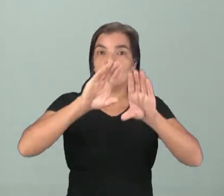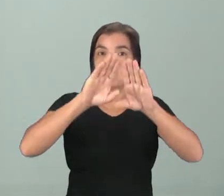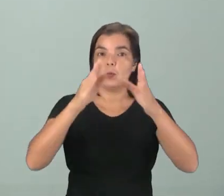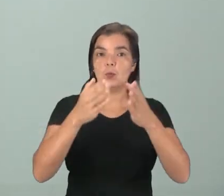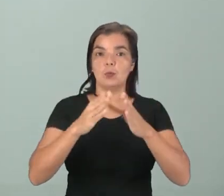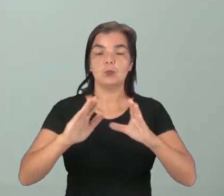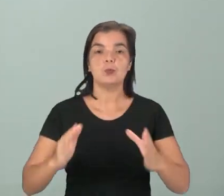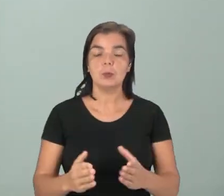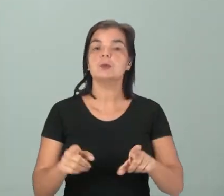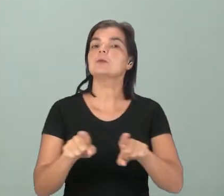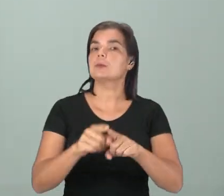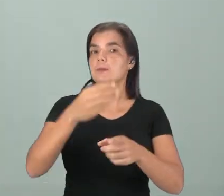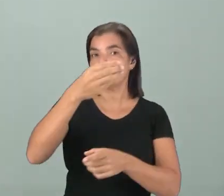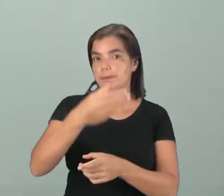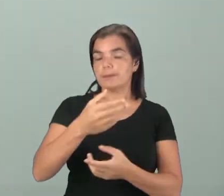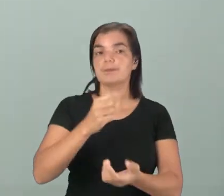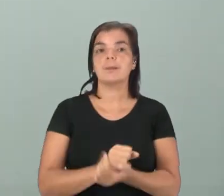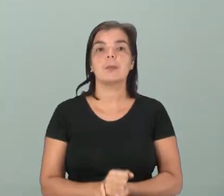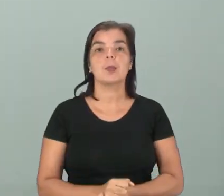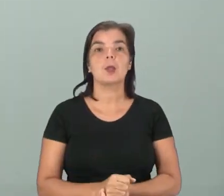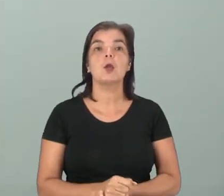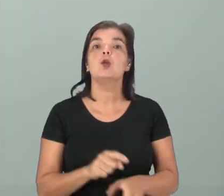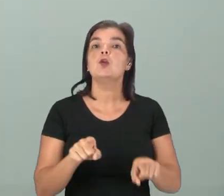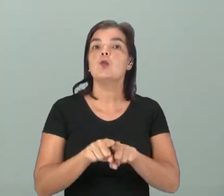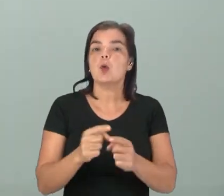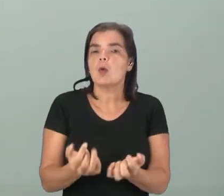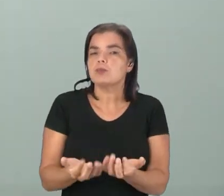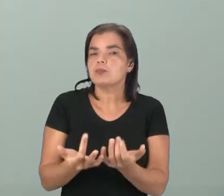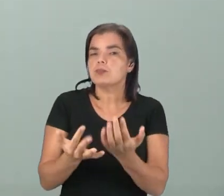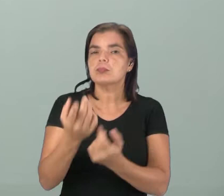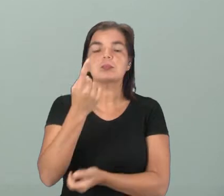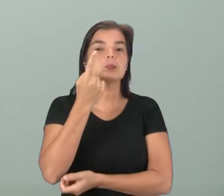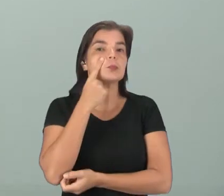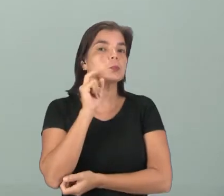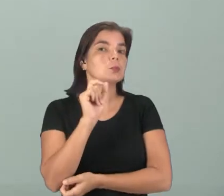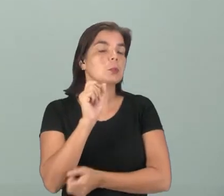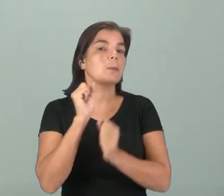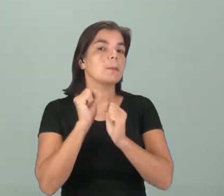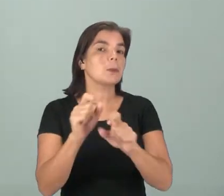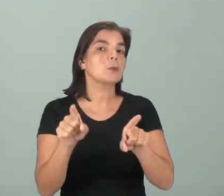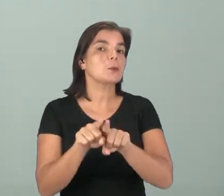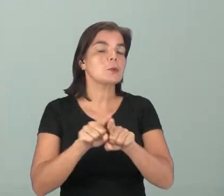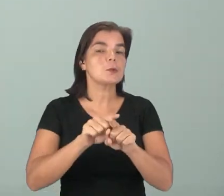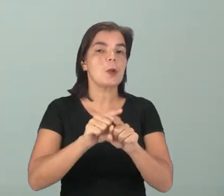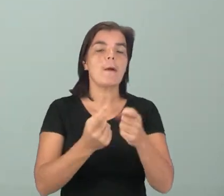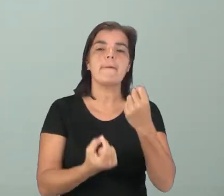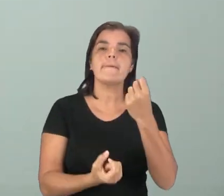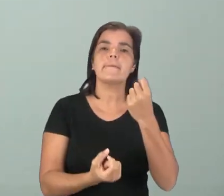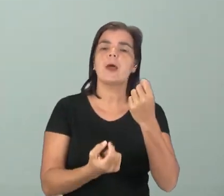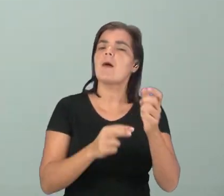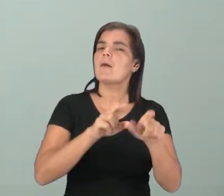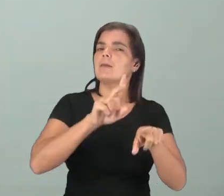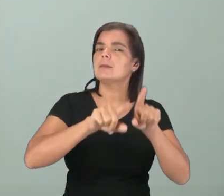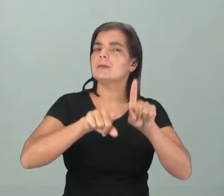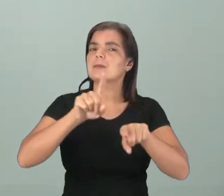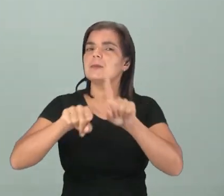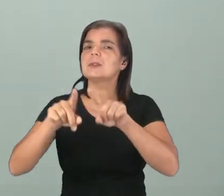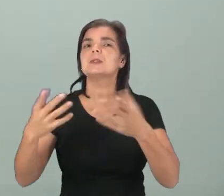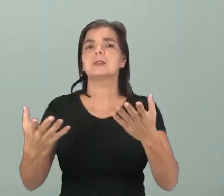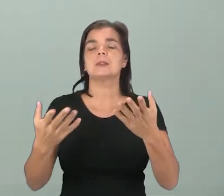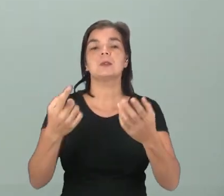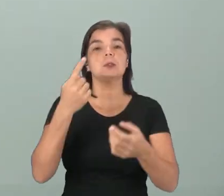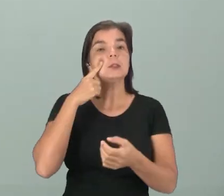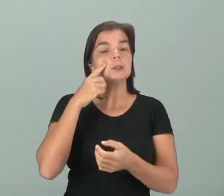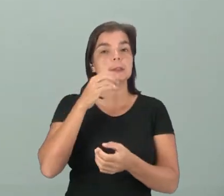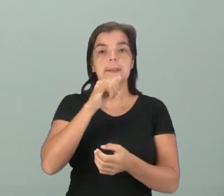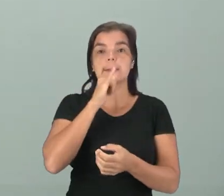ficar no formato daquela jarra. E o gasoso, eu observo também que ele pode ter essa variação de formato. Como, por exemplo, se